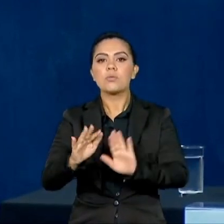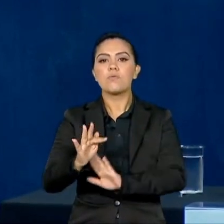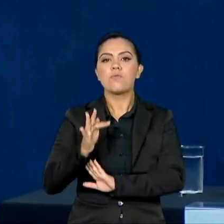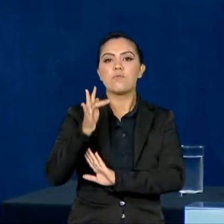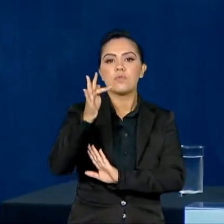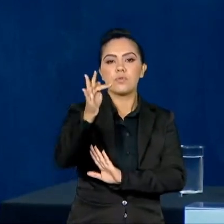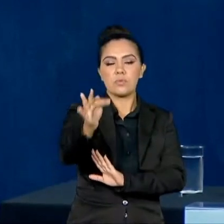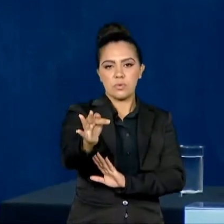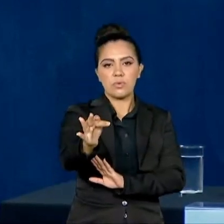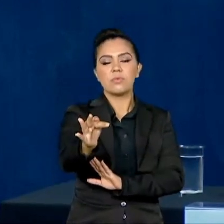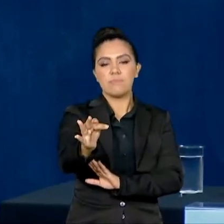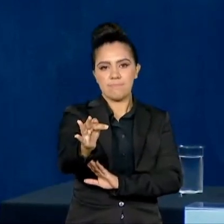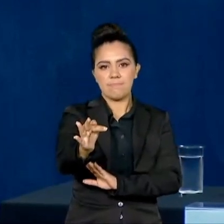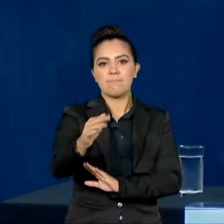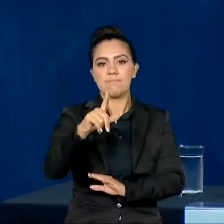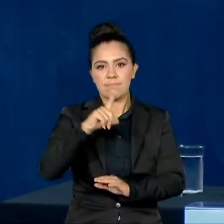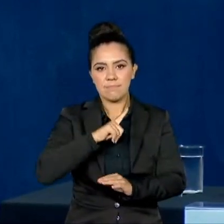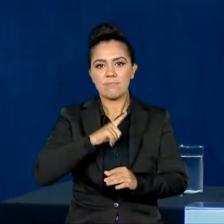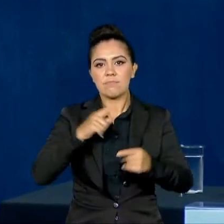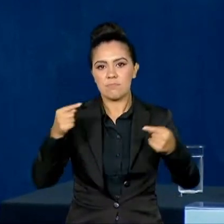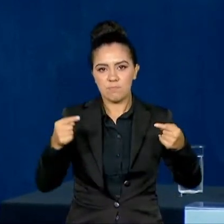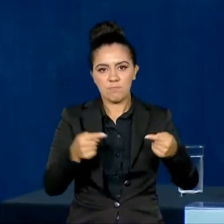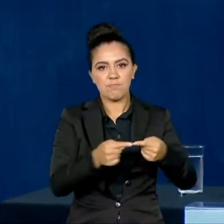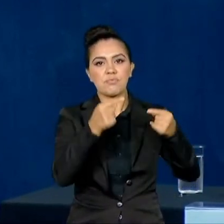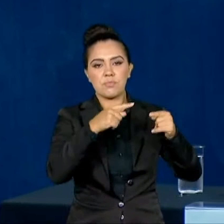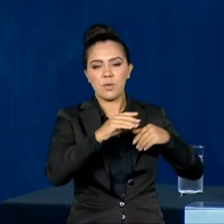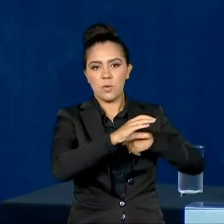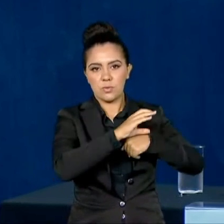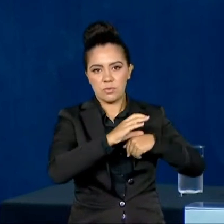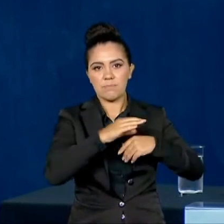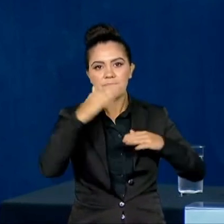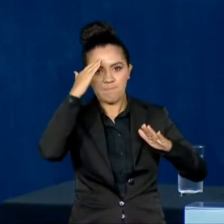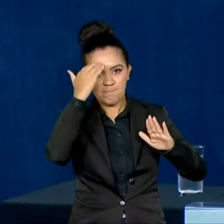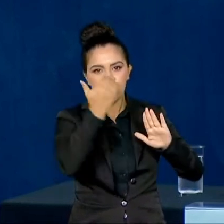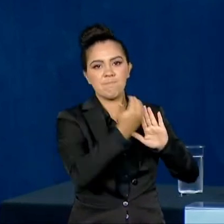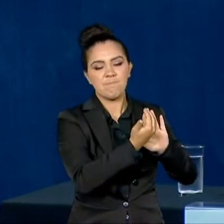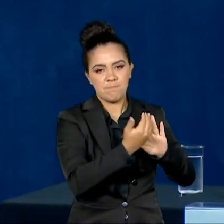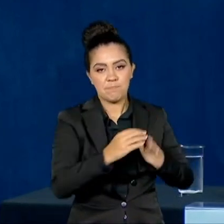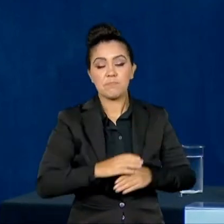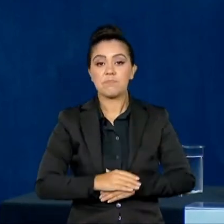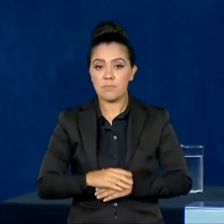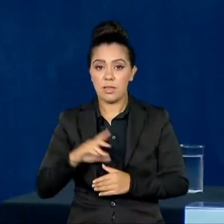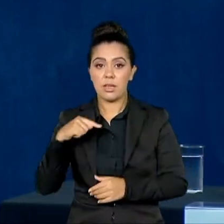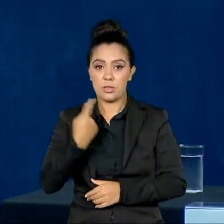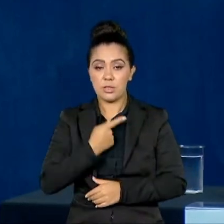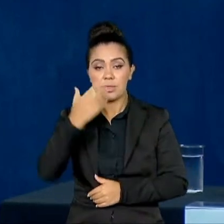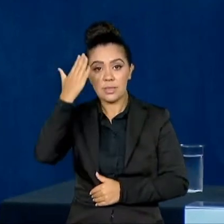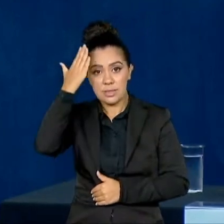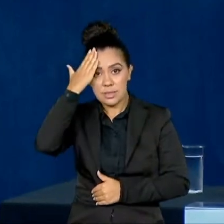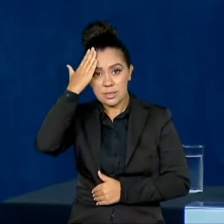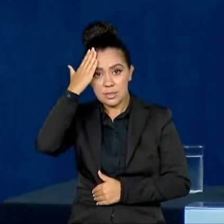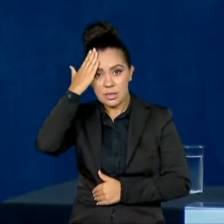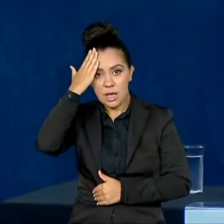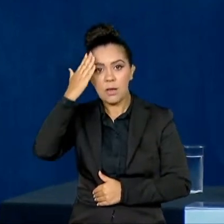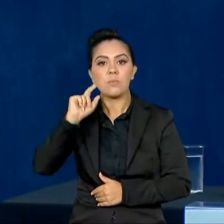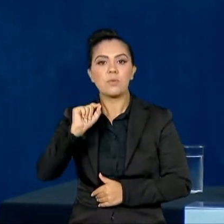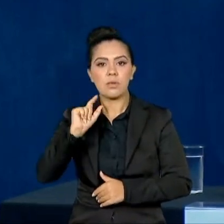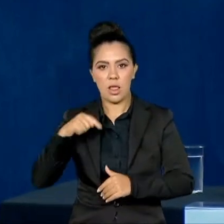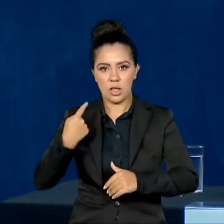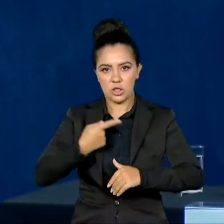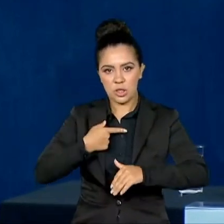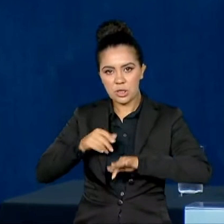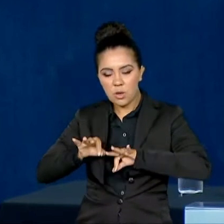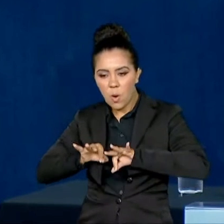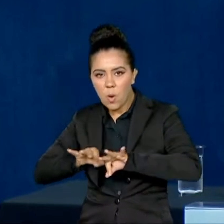que também conosco o Constituinte foi bem avisado. Sabemos que não nos foi dado formular políticas